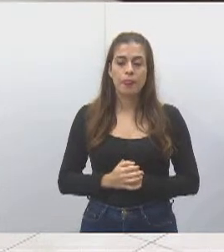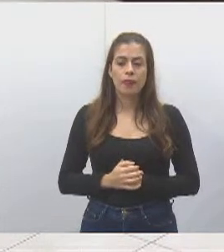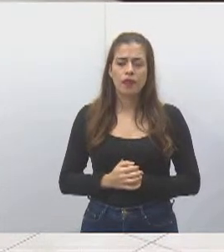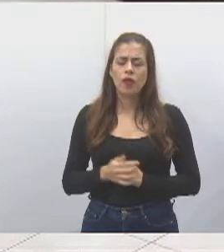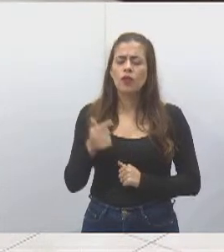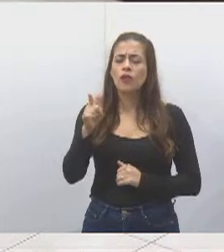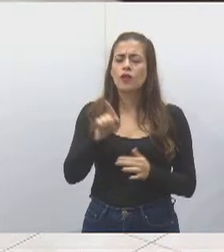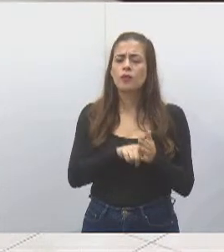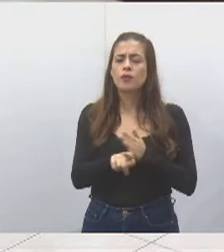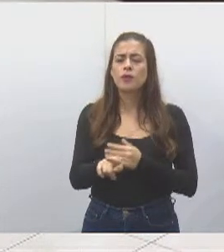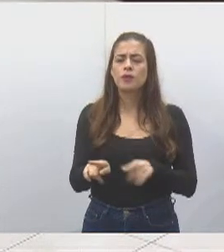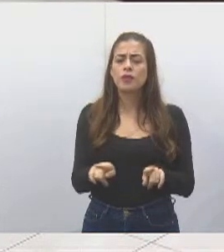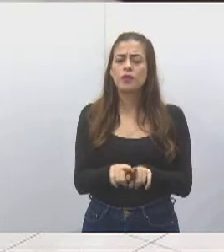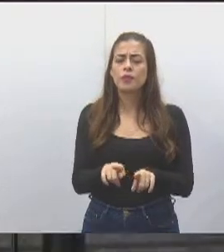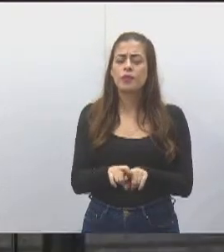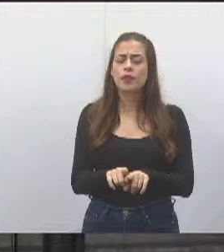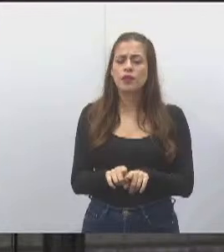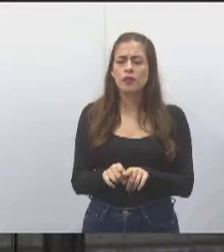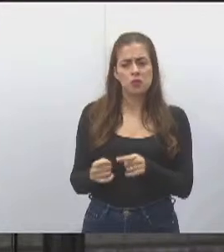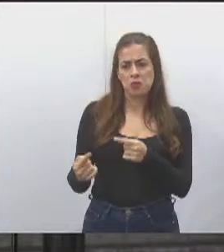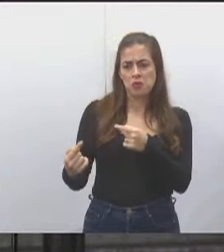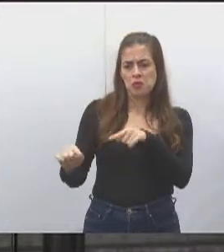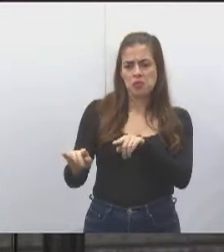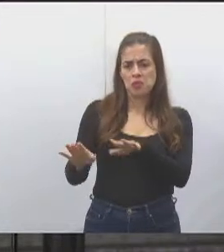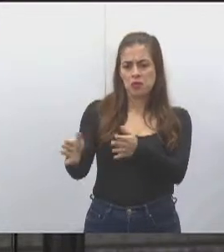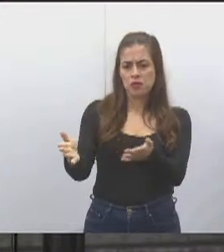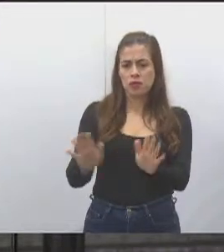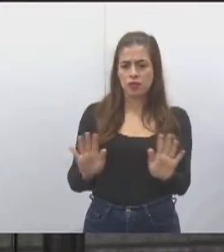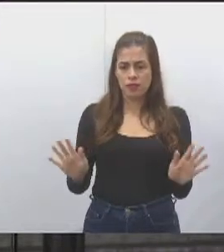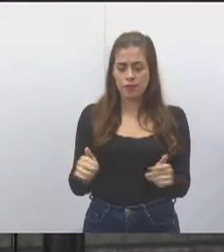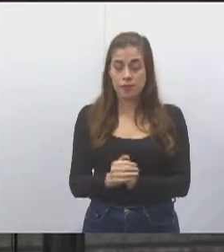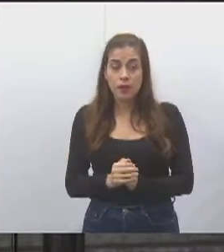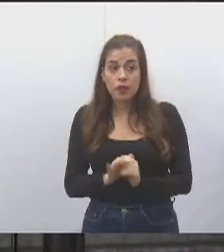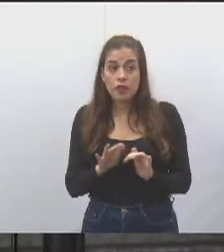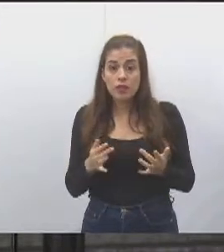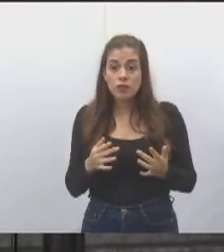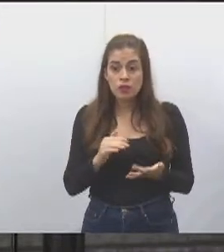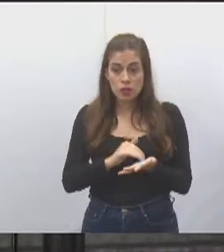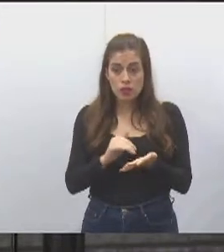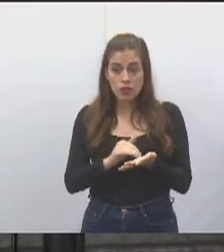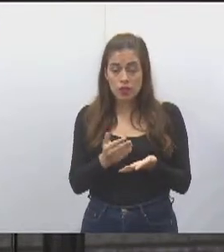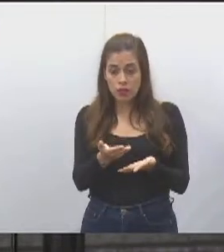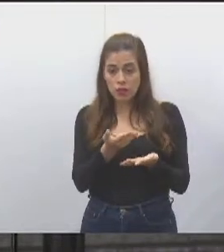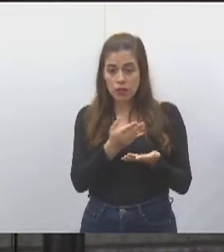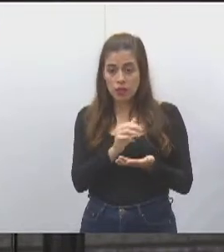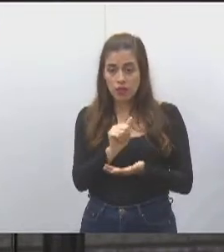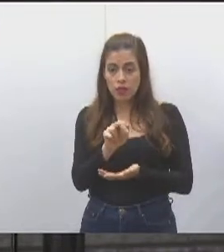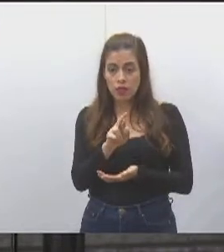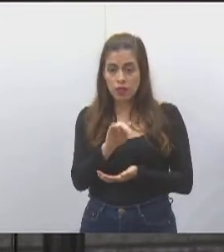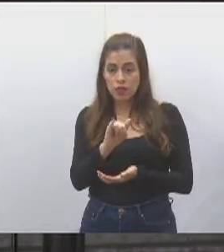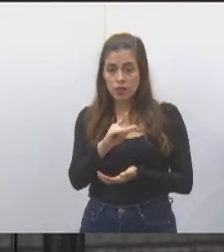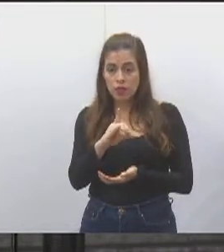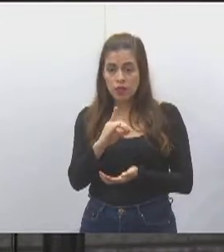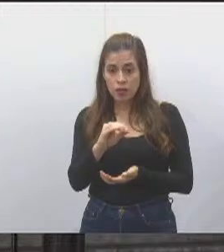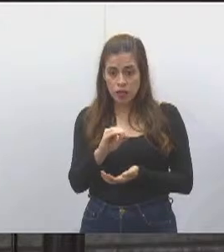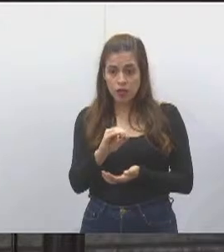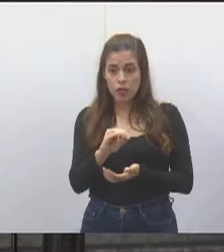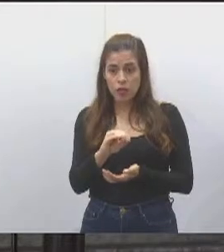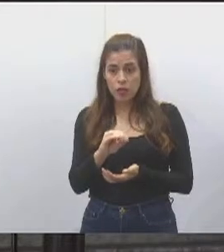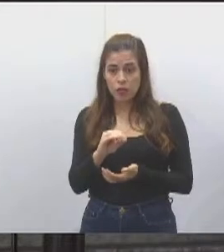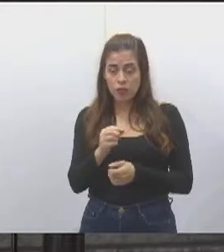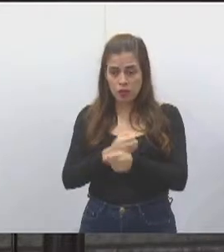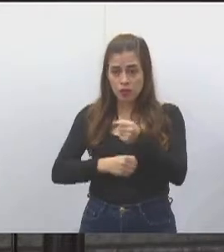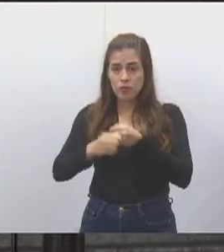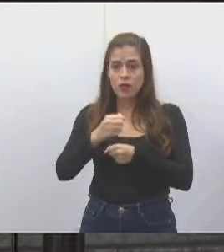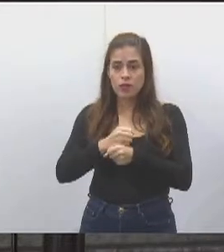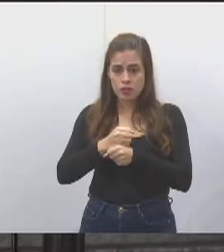E uma outra pergunta, inclusive, nada contra você, tá, Guilherme? Mas o secretário está aqui, o Arildo. Inclusive, no ano passado veio o Celso, vinha